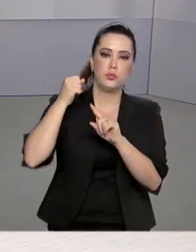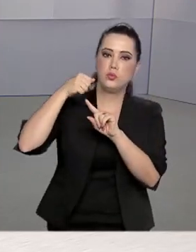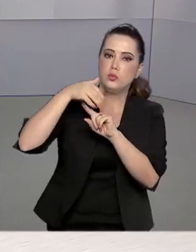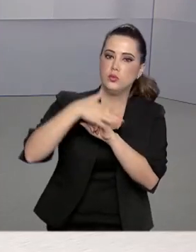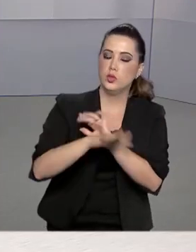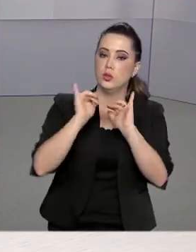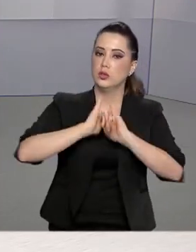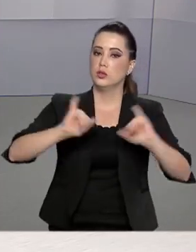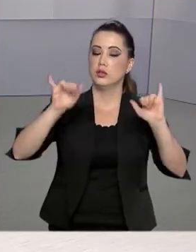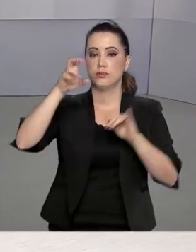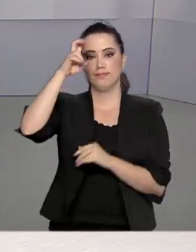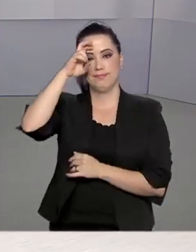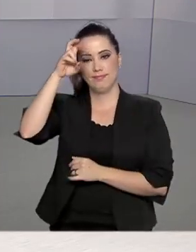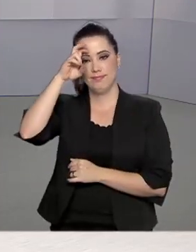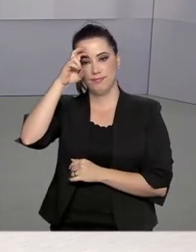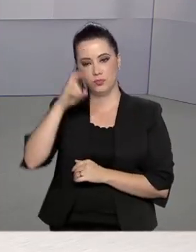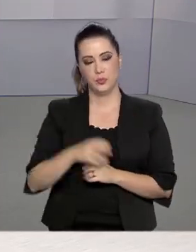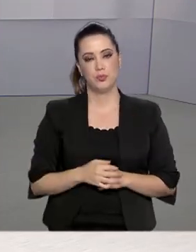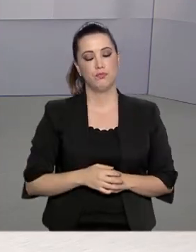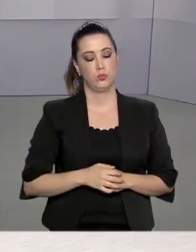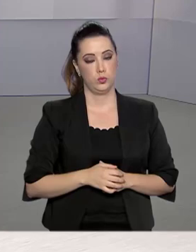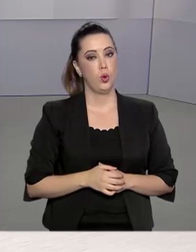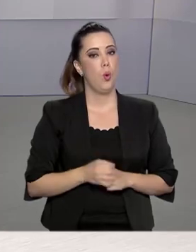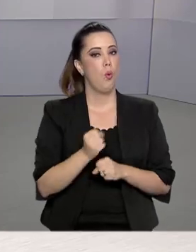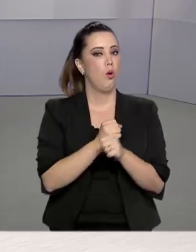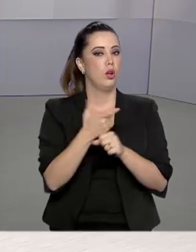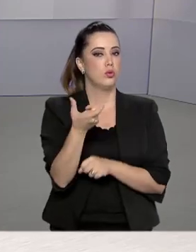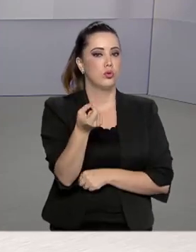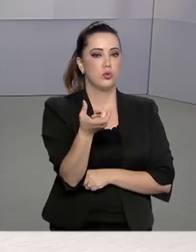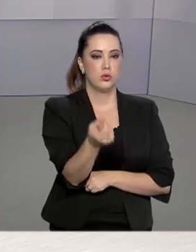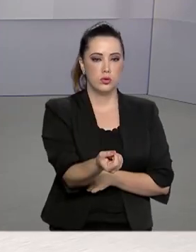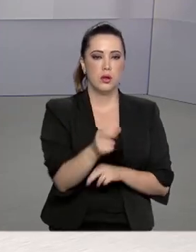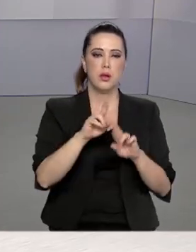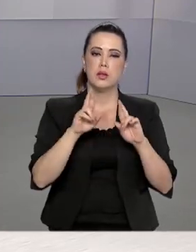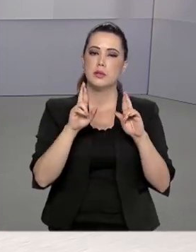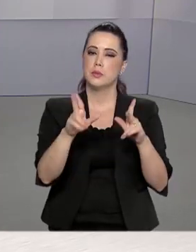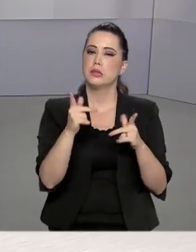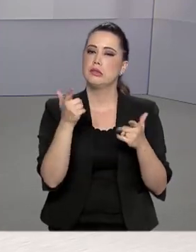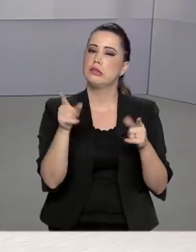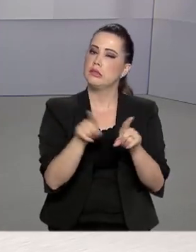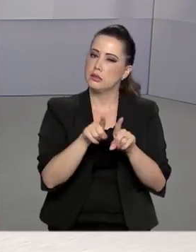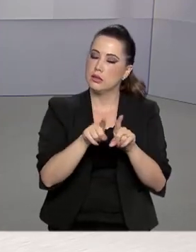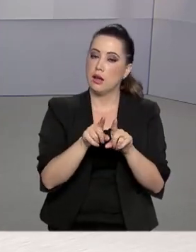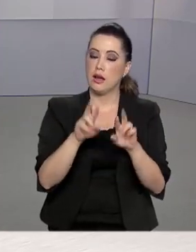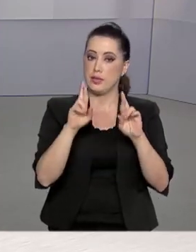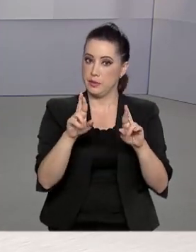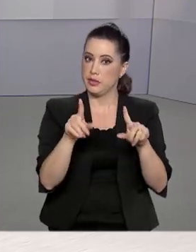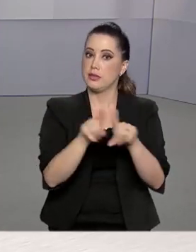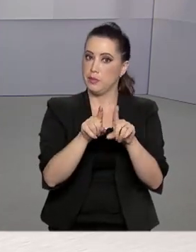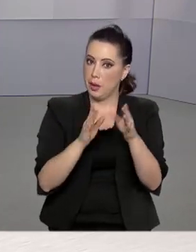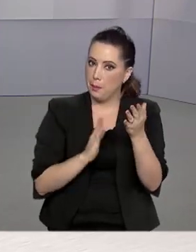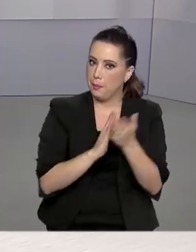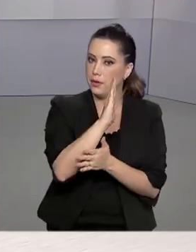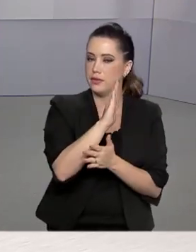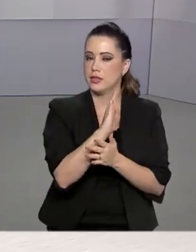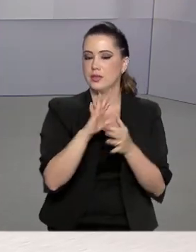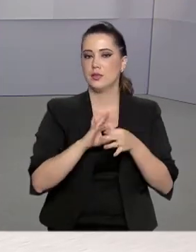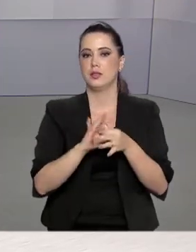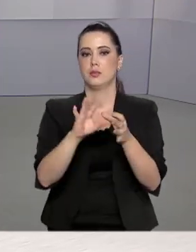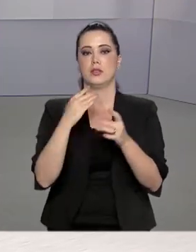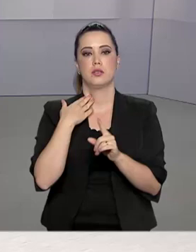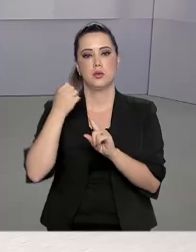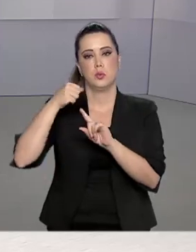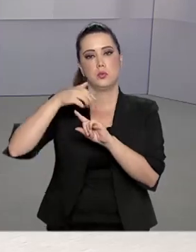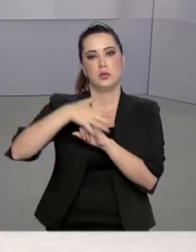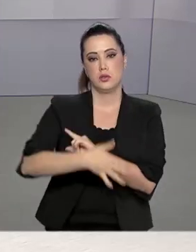Banco Central divulgadas nesta quinta-feira. Para 2020, a expectativa é também pela aprovação da autonomia da instituição.